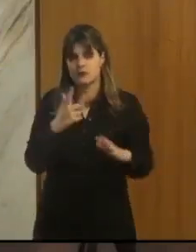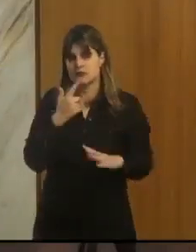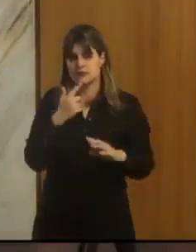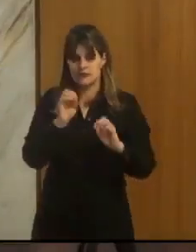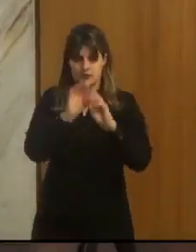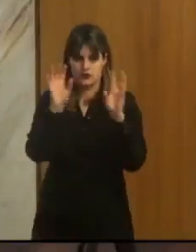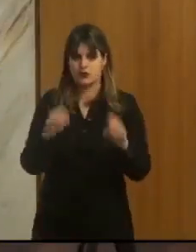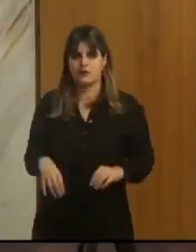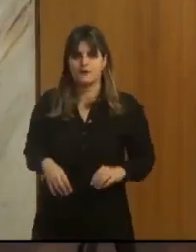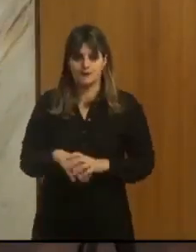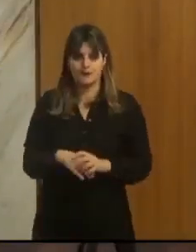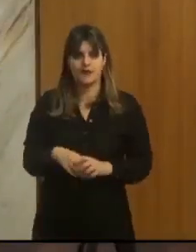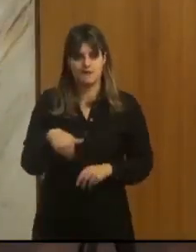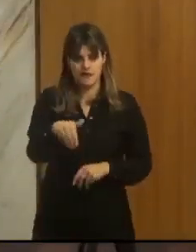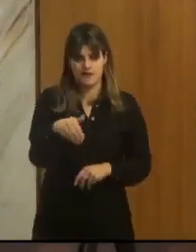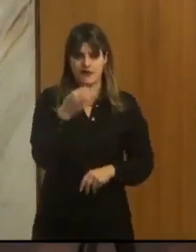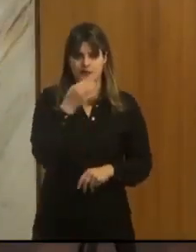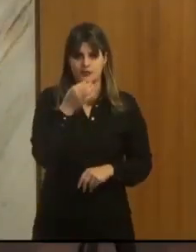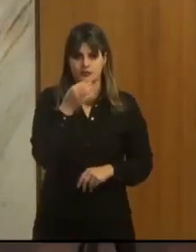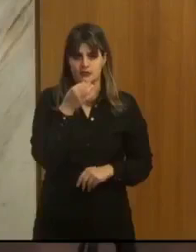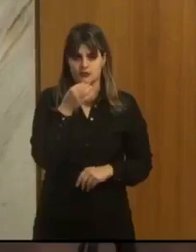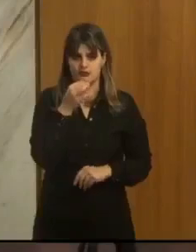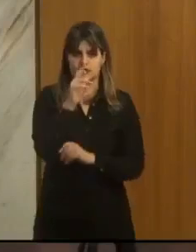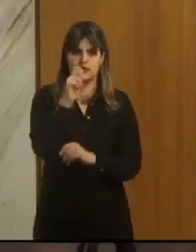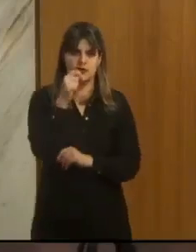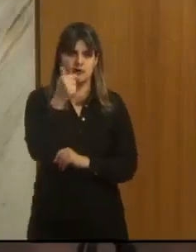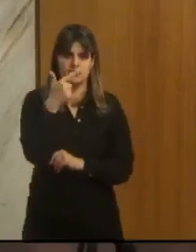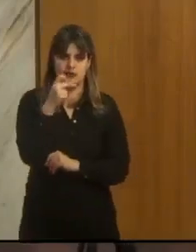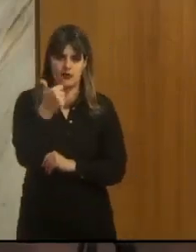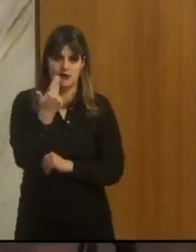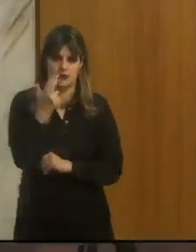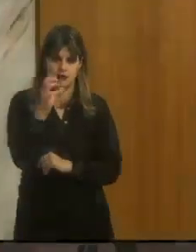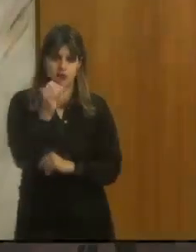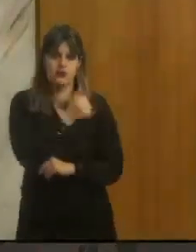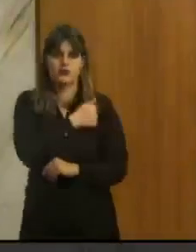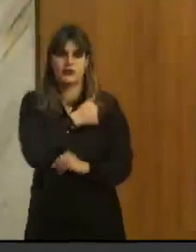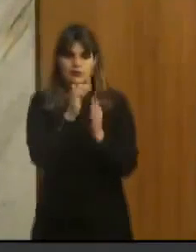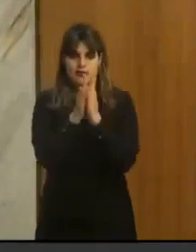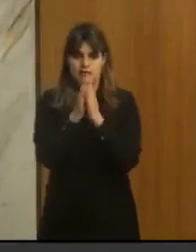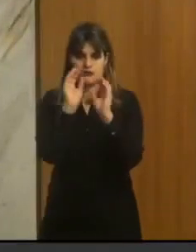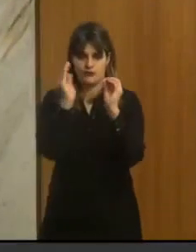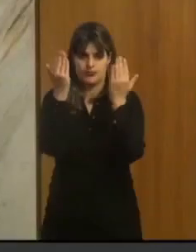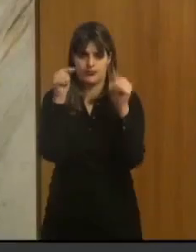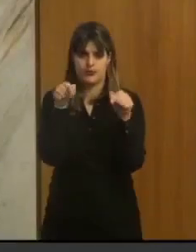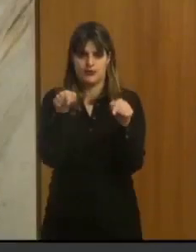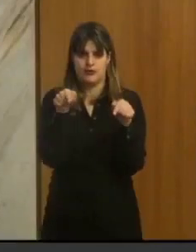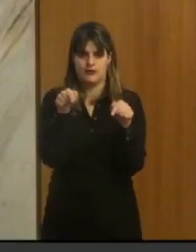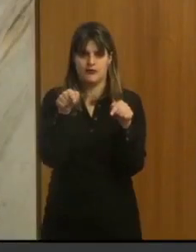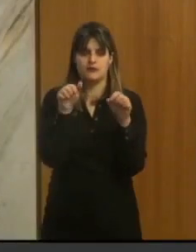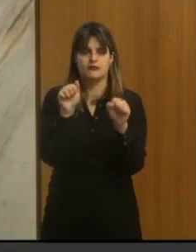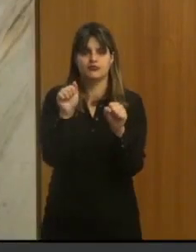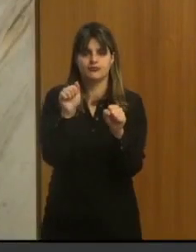E vamos falar também do retábulo existente na Igreja Matriz, que é um retábulo